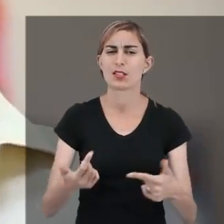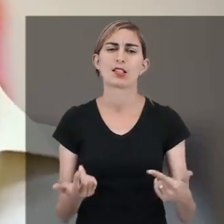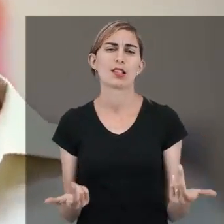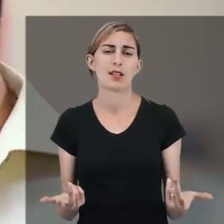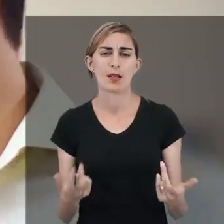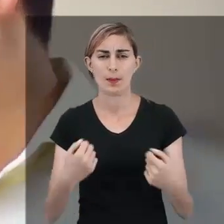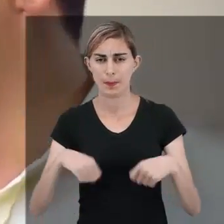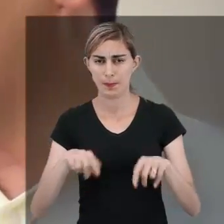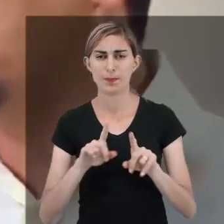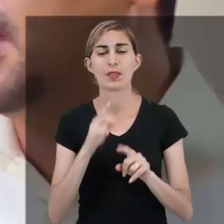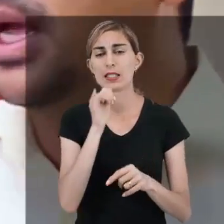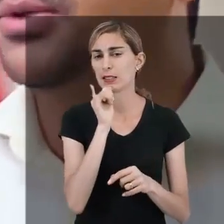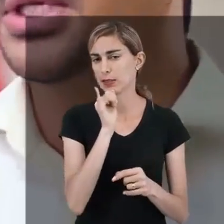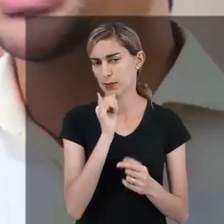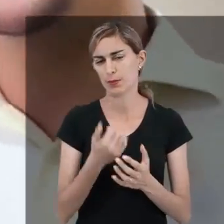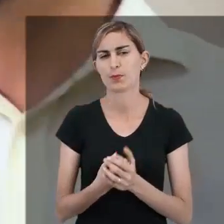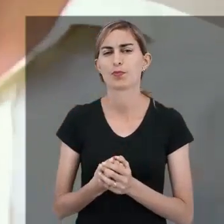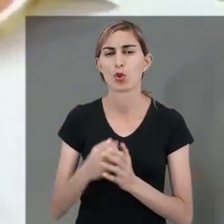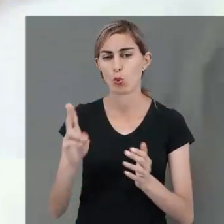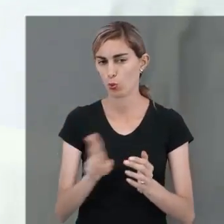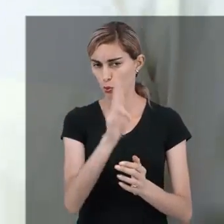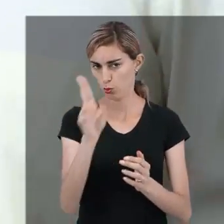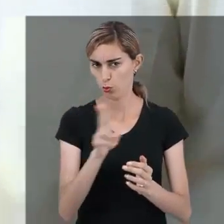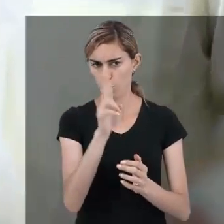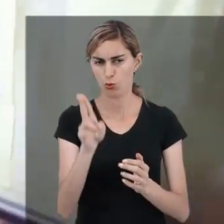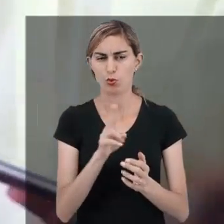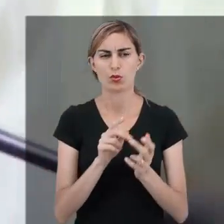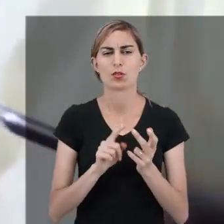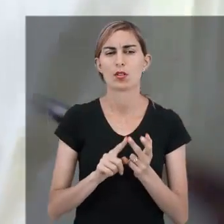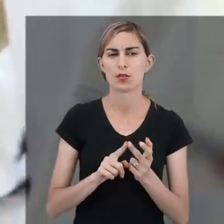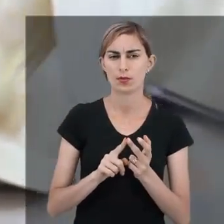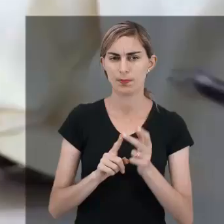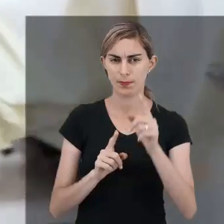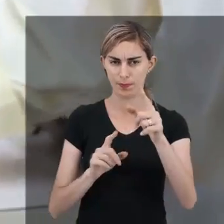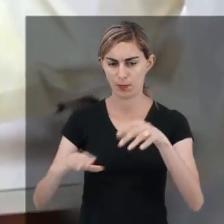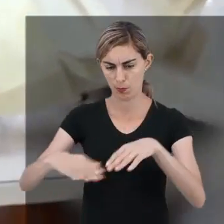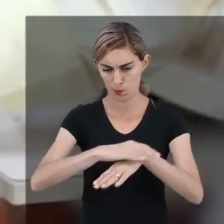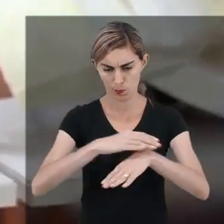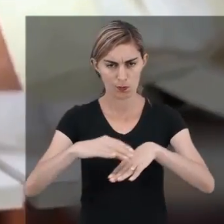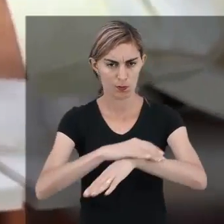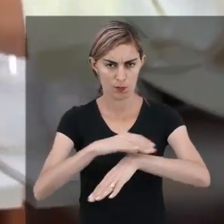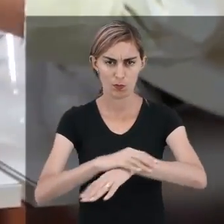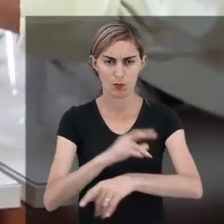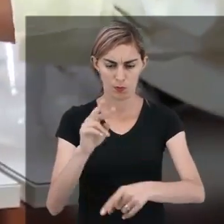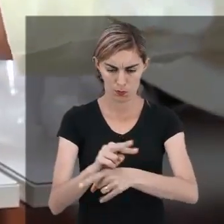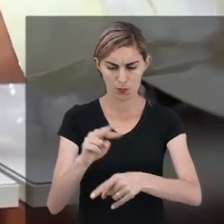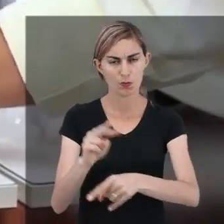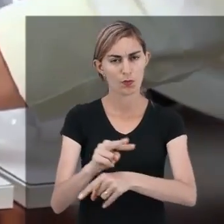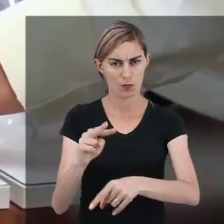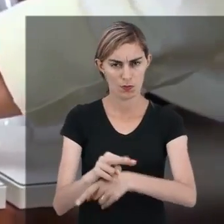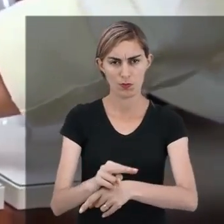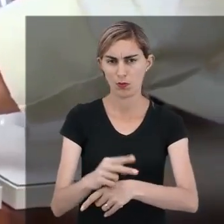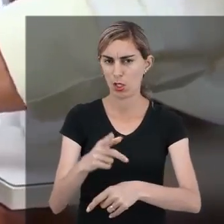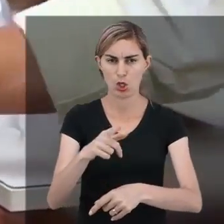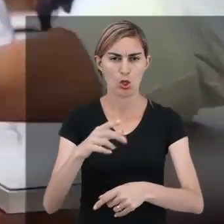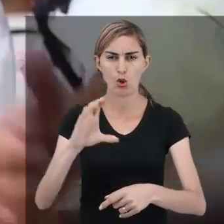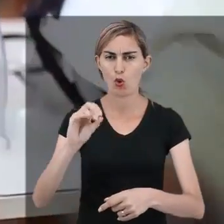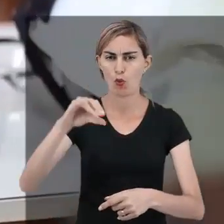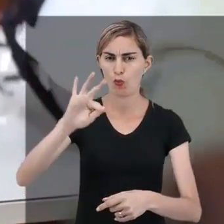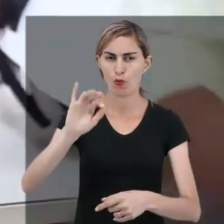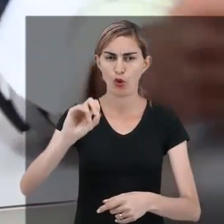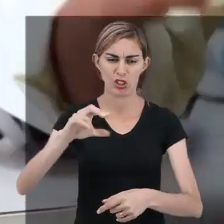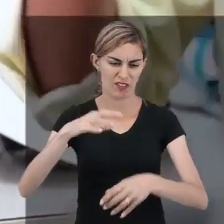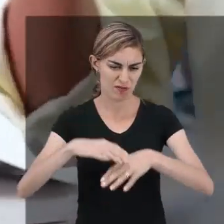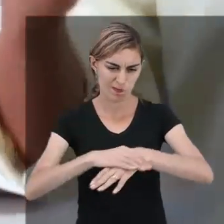tem como dar conforto. Por exemplo, a utilização de uma bota de segurança, a bota de segurança, ela não é confortável,